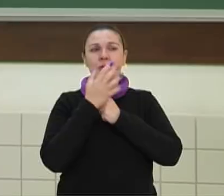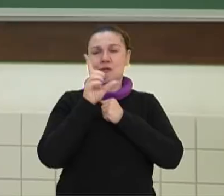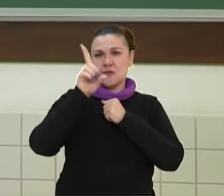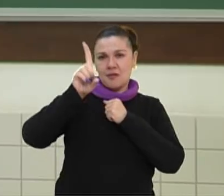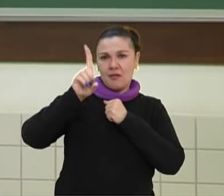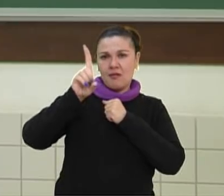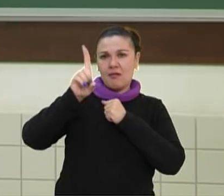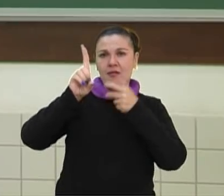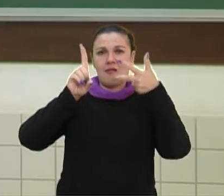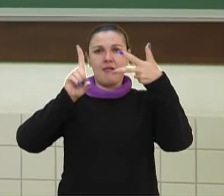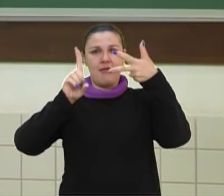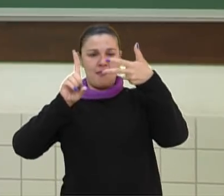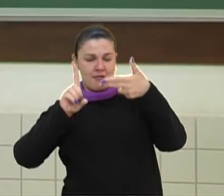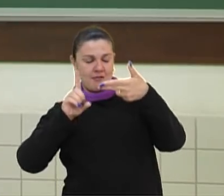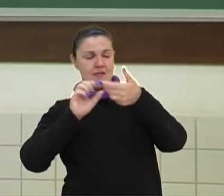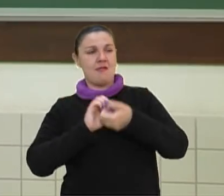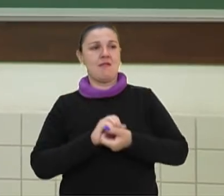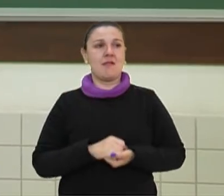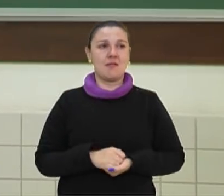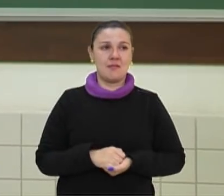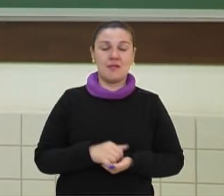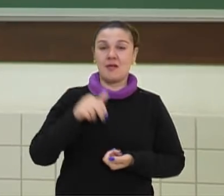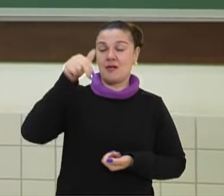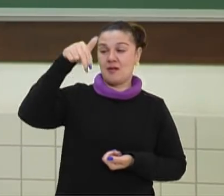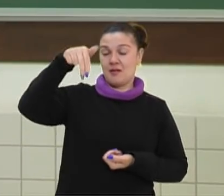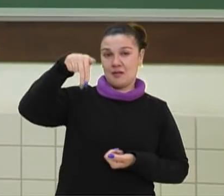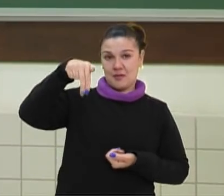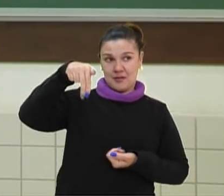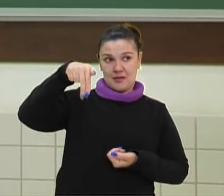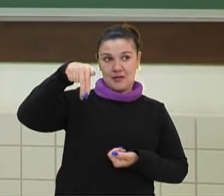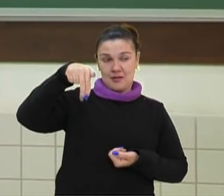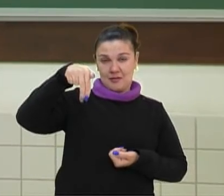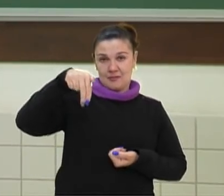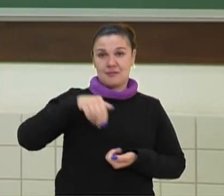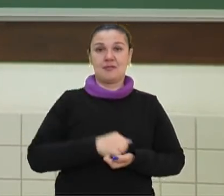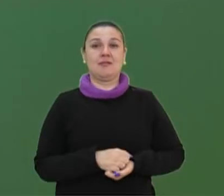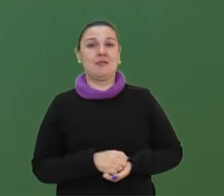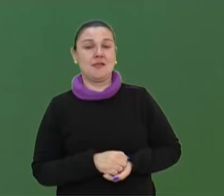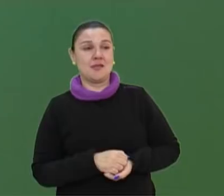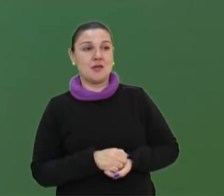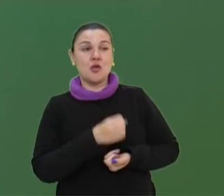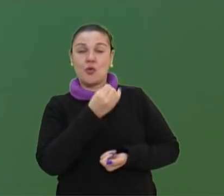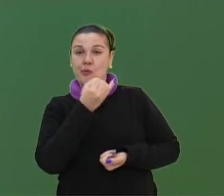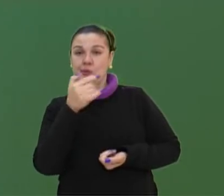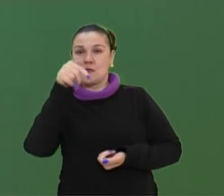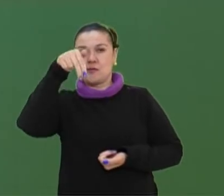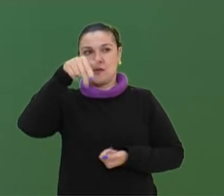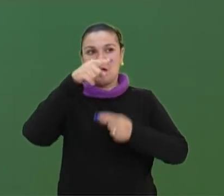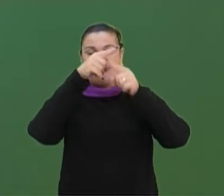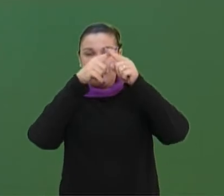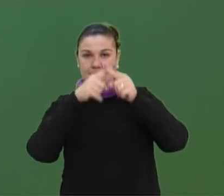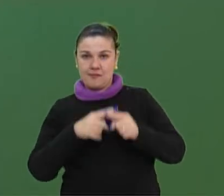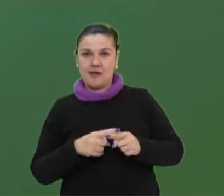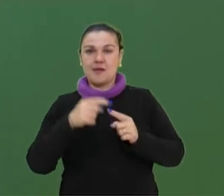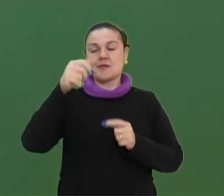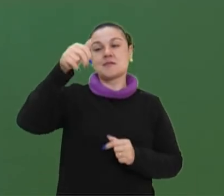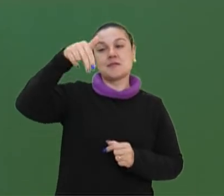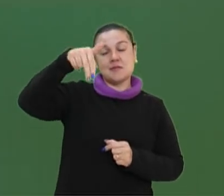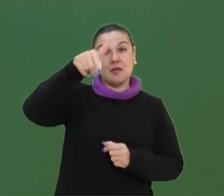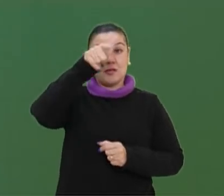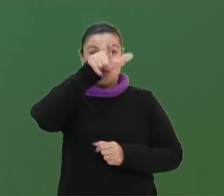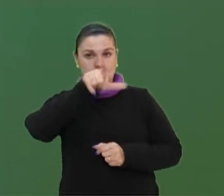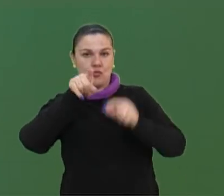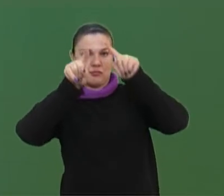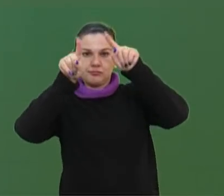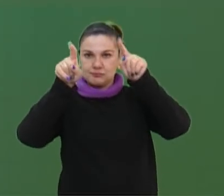diagonais. Diagonais é igual o número de lados de um polígono multiplicado, entre parênteses,